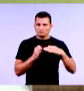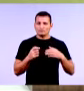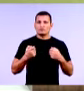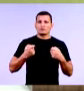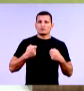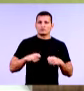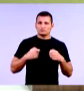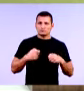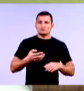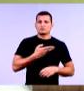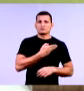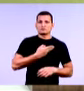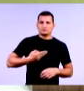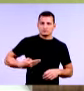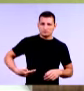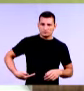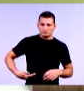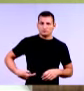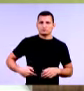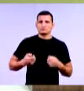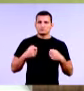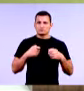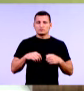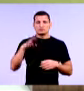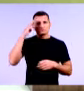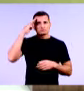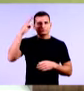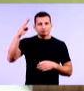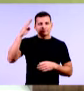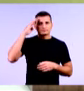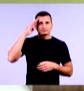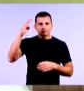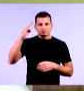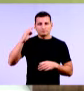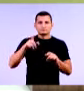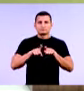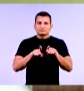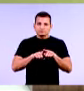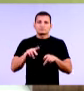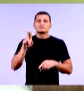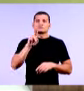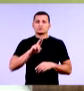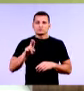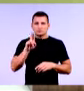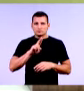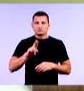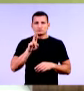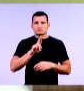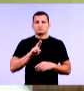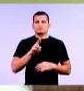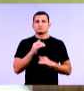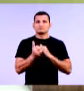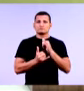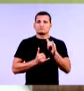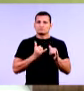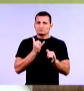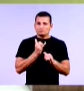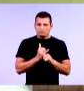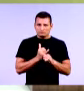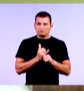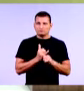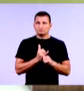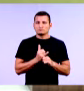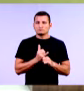necessidades governamentais, necessidades inclusive militares que se utilizam desse tipo de abordagem